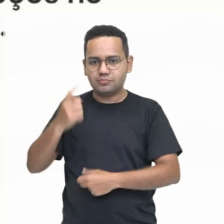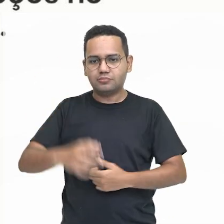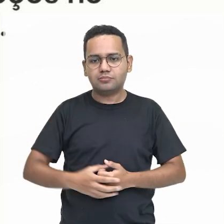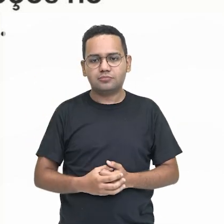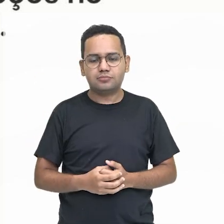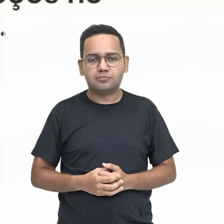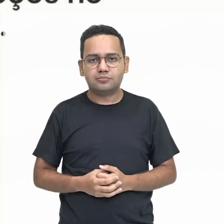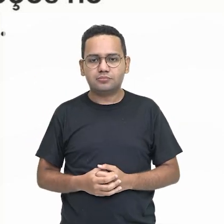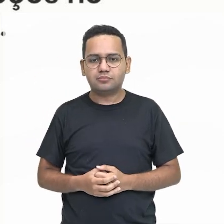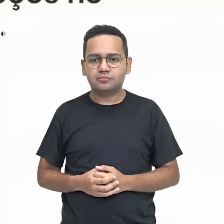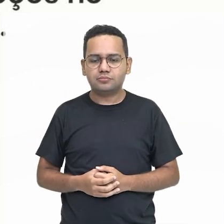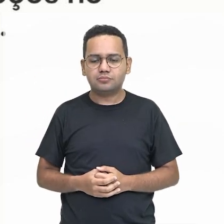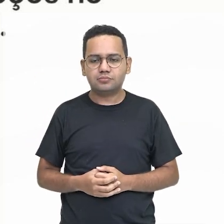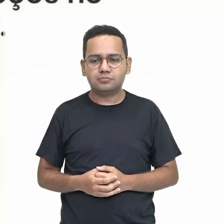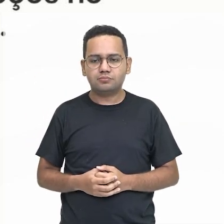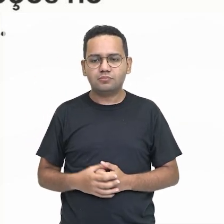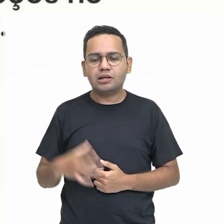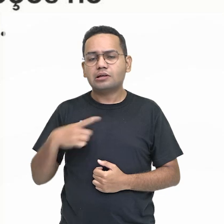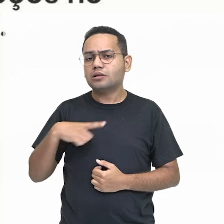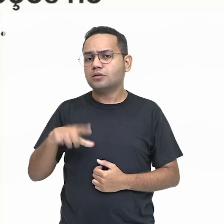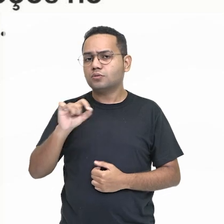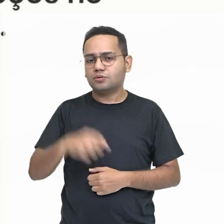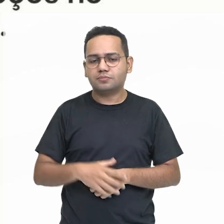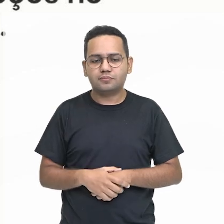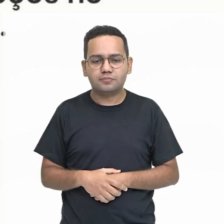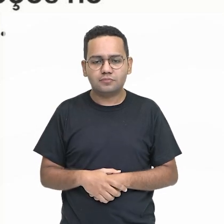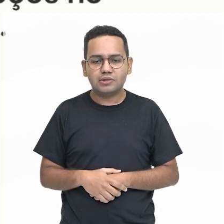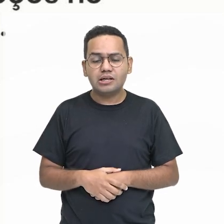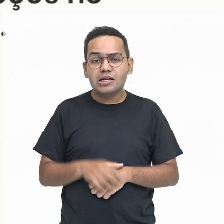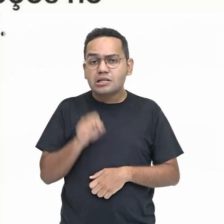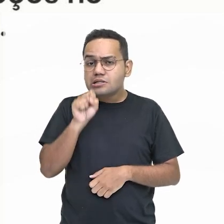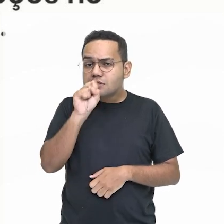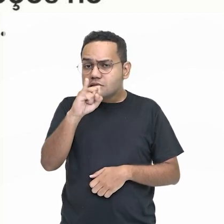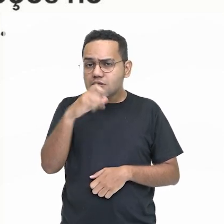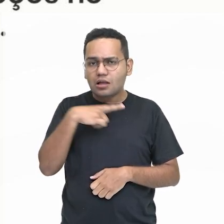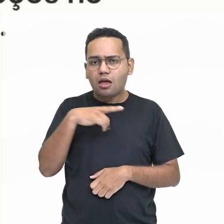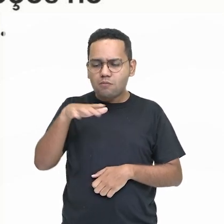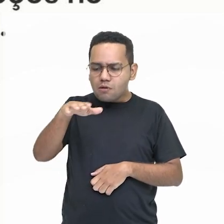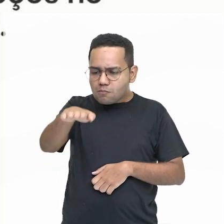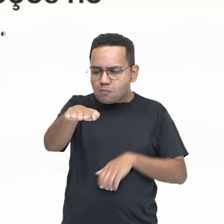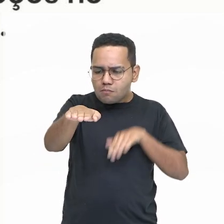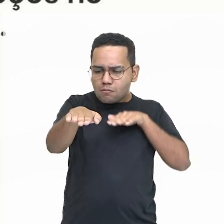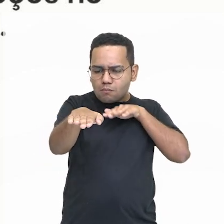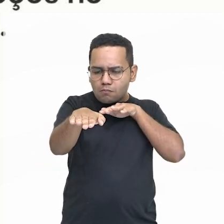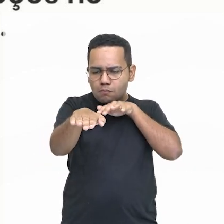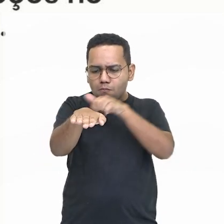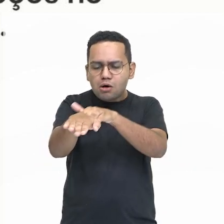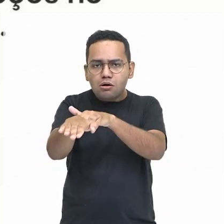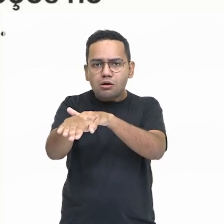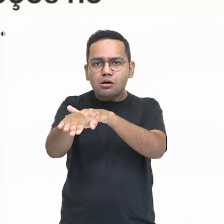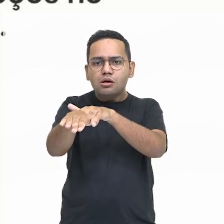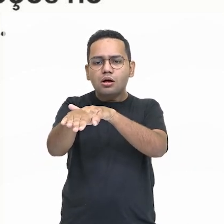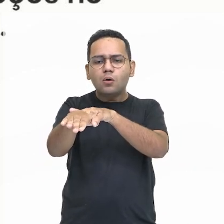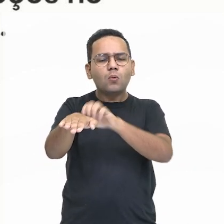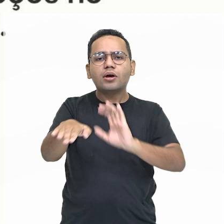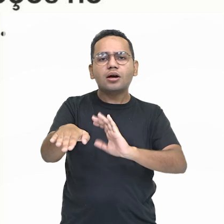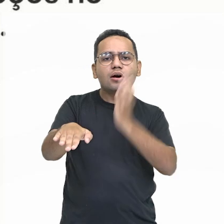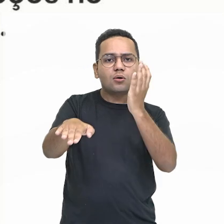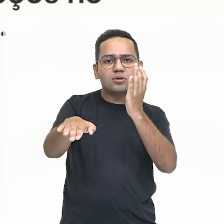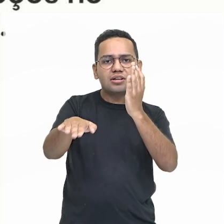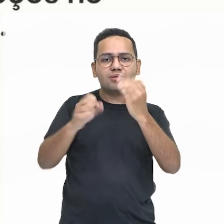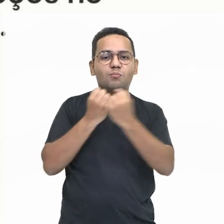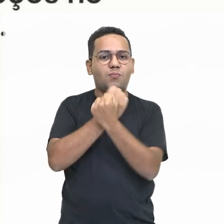ó, que vai envolver principalmente, se tiver um acidente, tiver uma colisão, ele